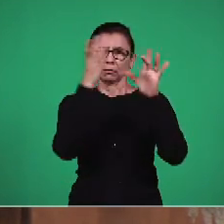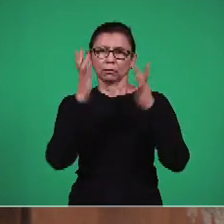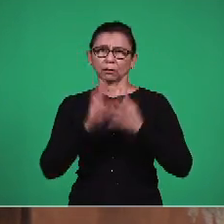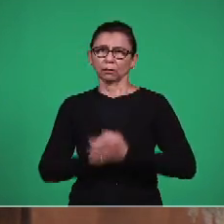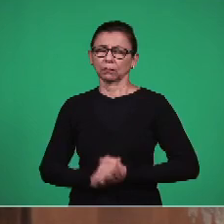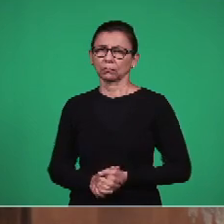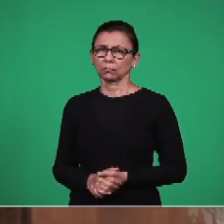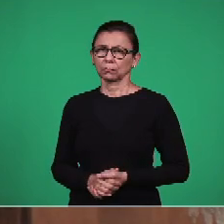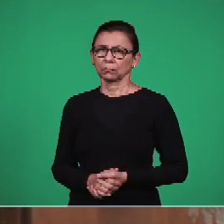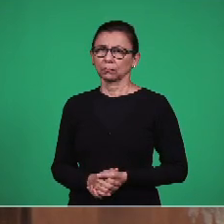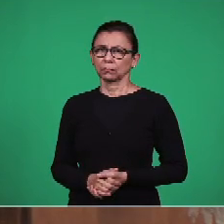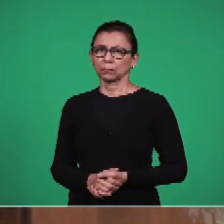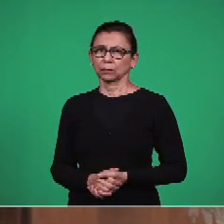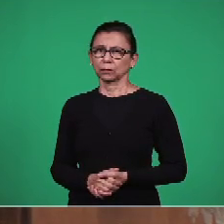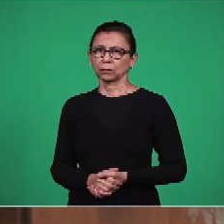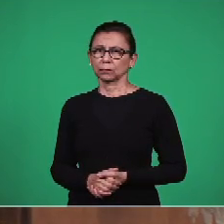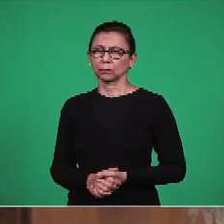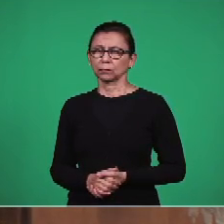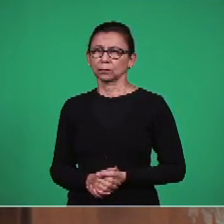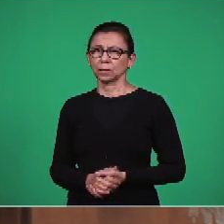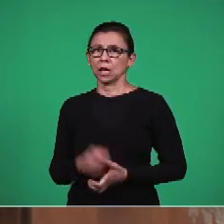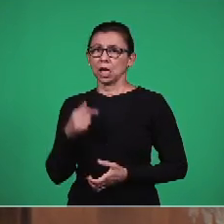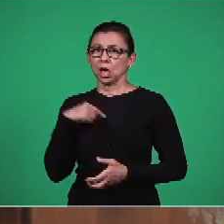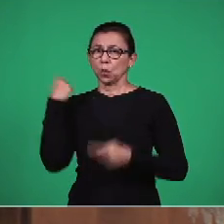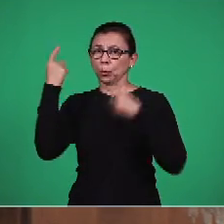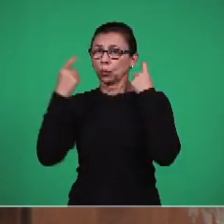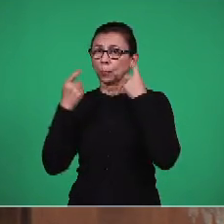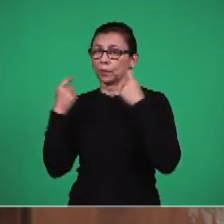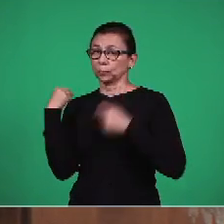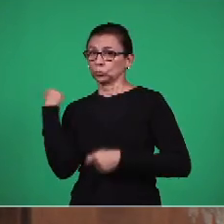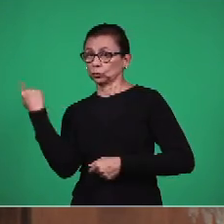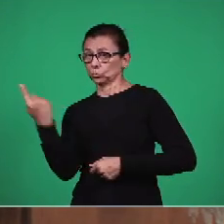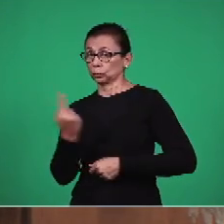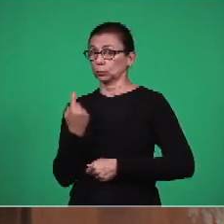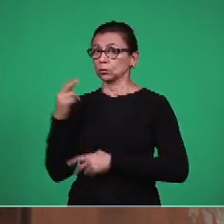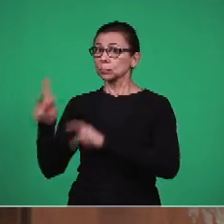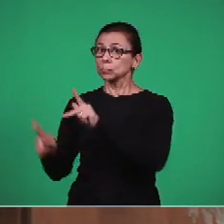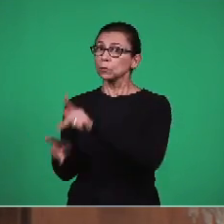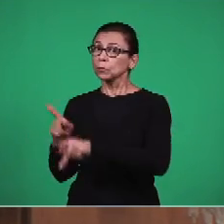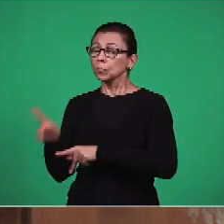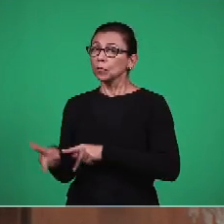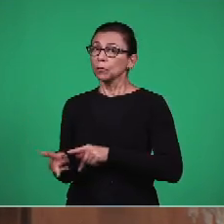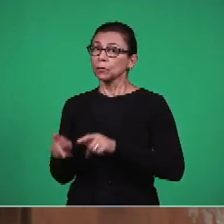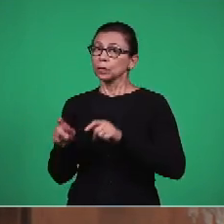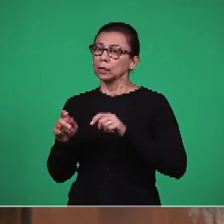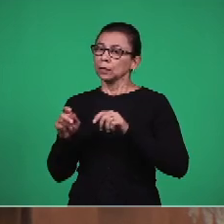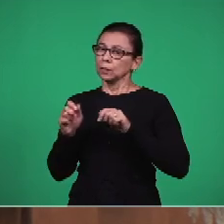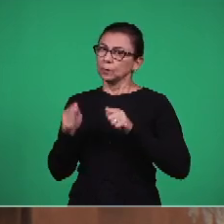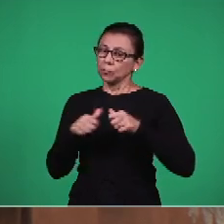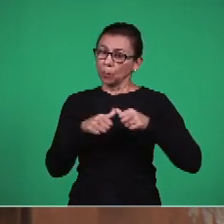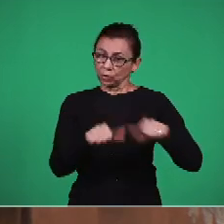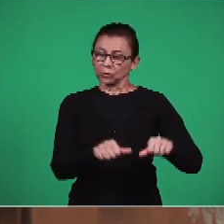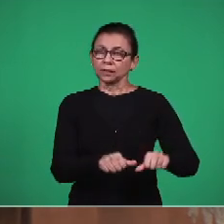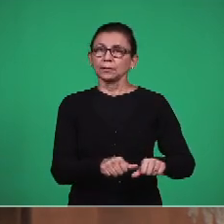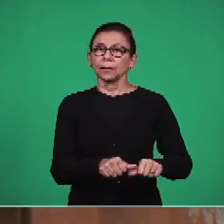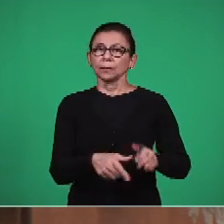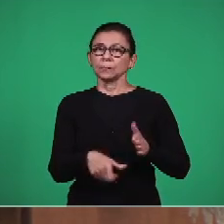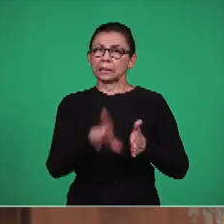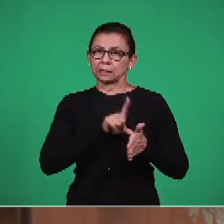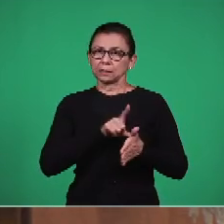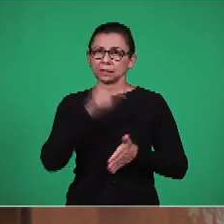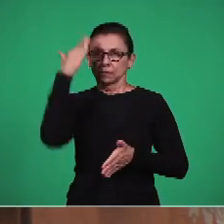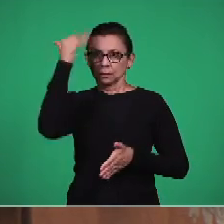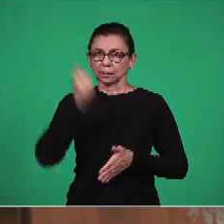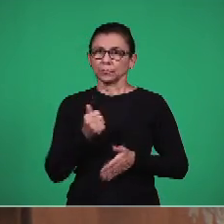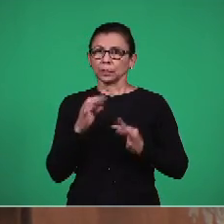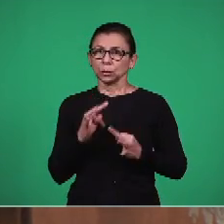nosso. No nosso povo. Nosso povo pode até ficar, mas vai ficar sabendo. Agora, o